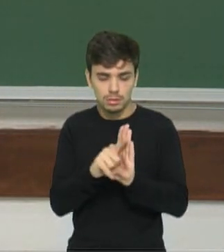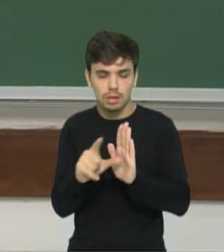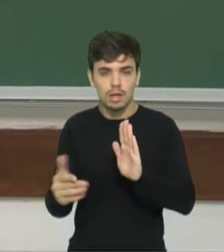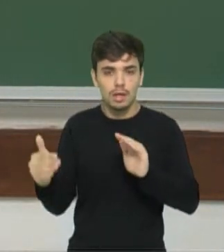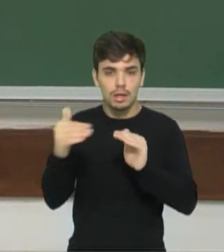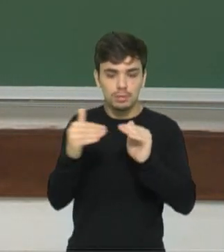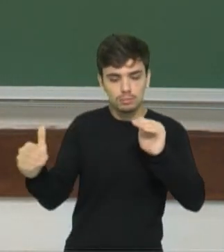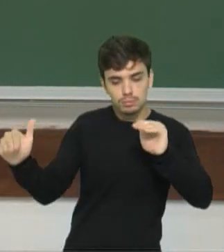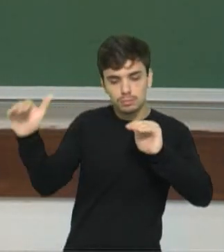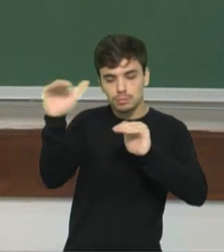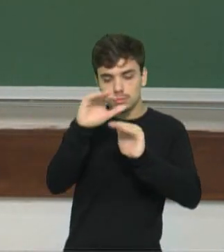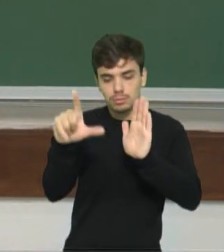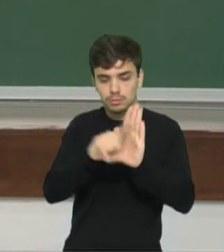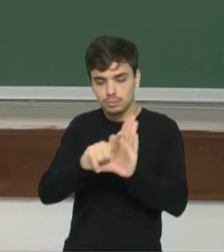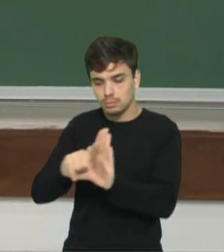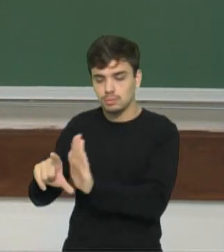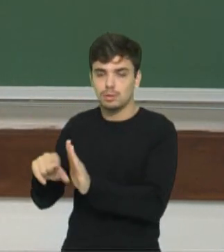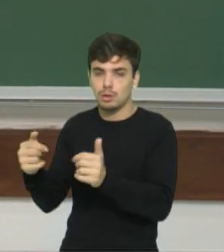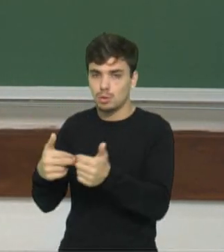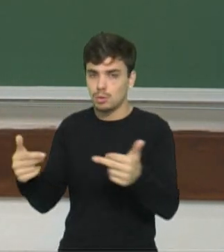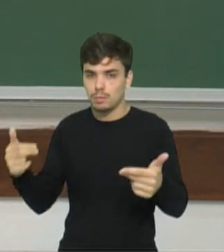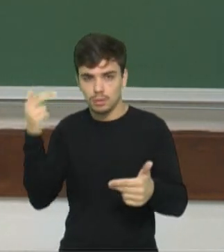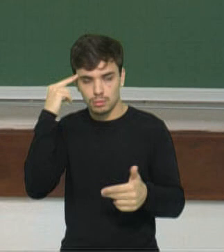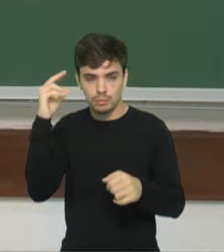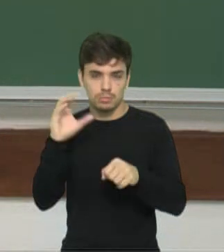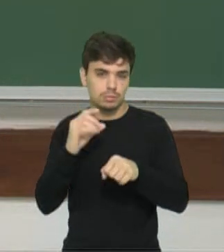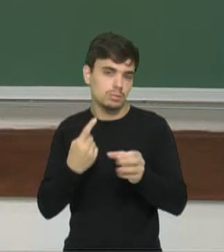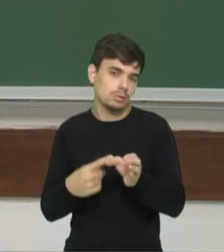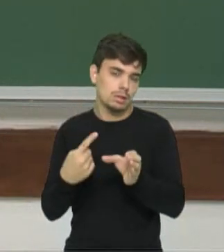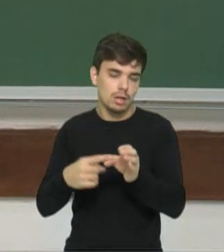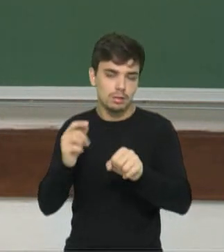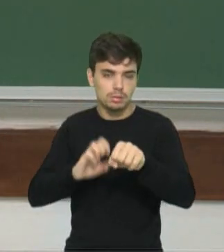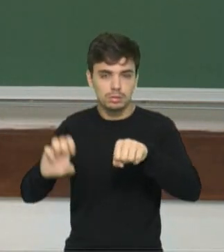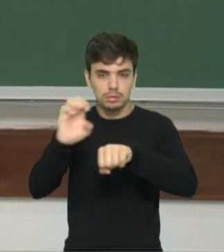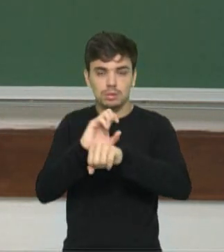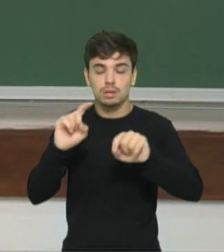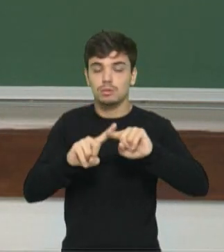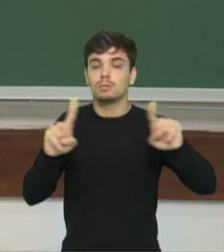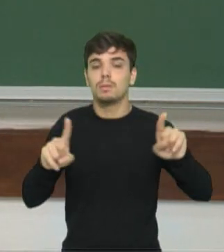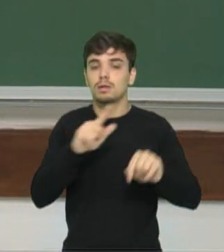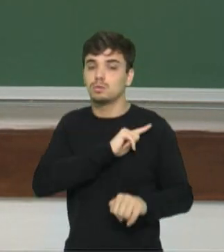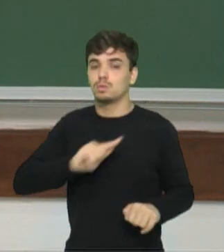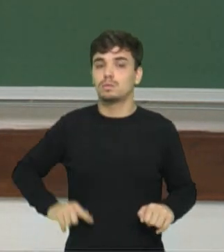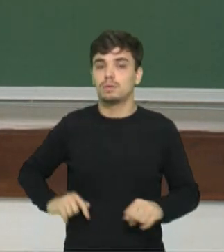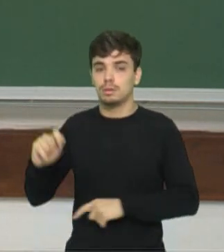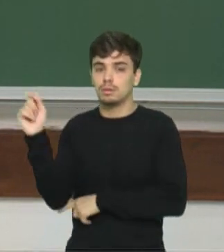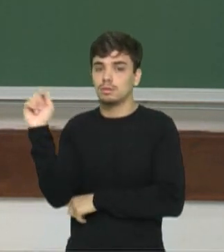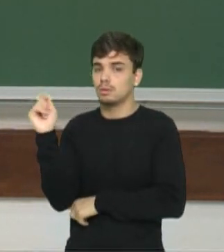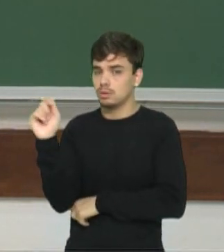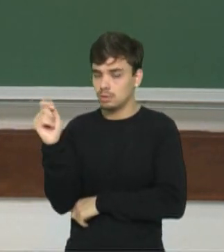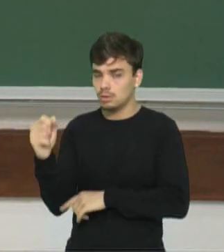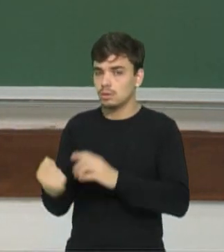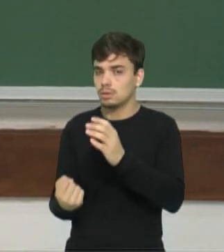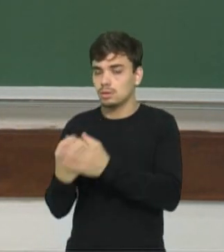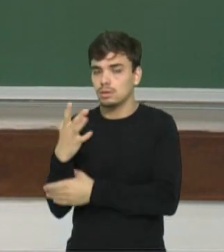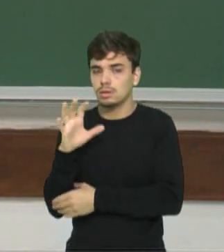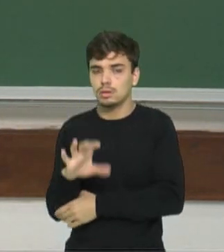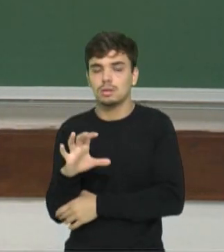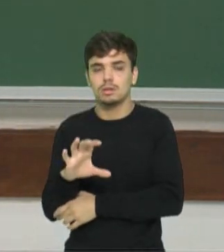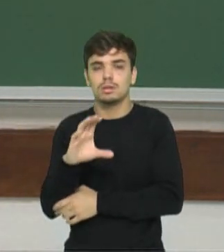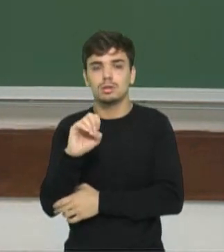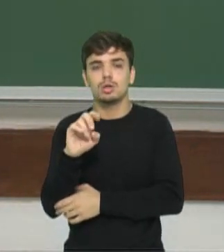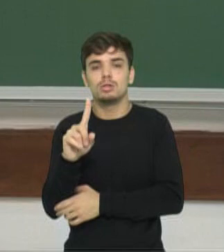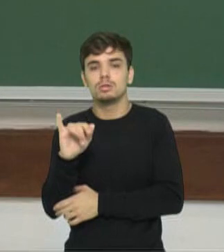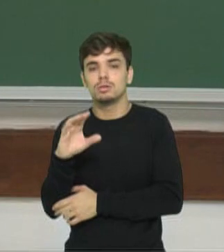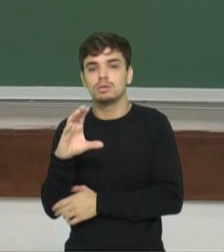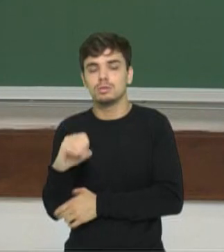acima das jurisdições estaduais, municipais. Porém, o governo argentino, o governo ditatorial argentino, cria esse código,